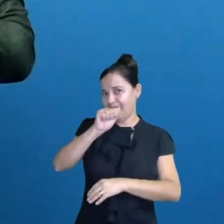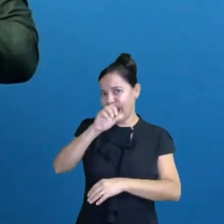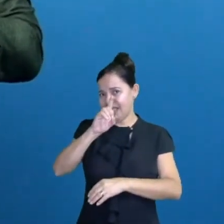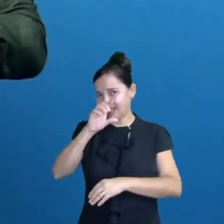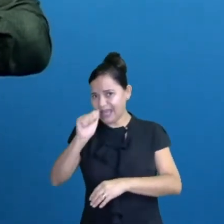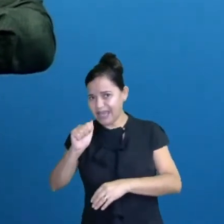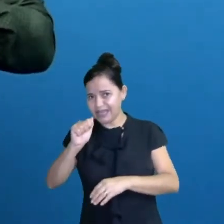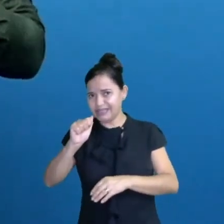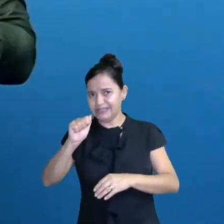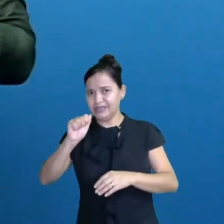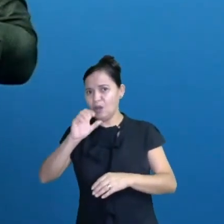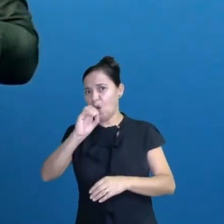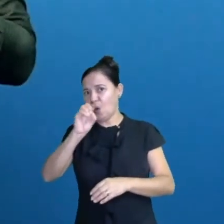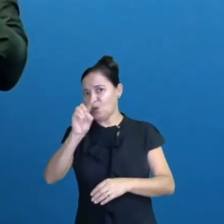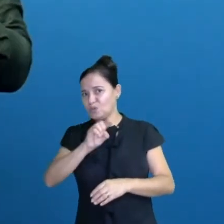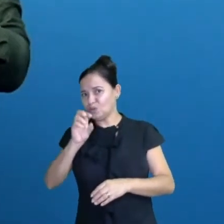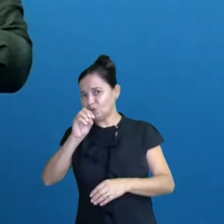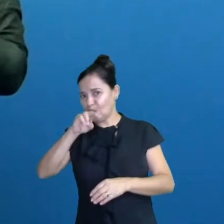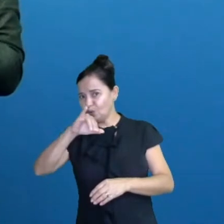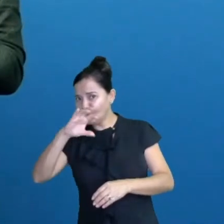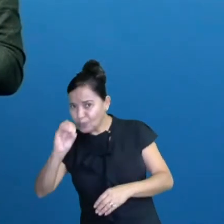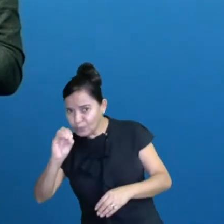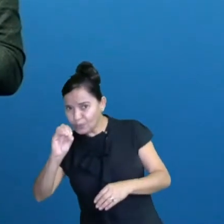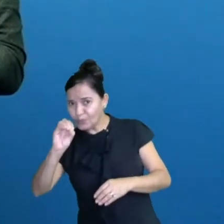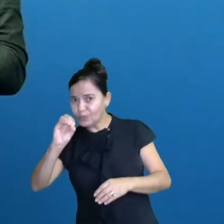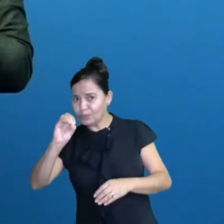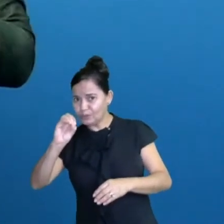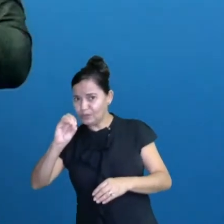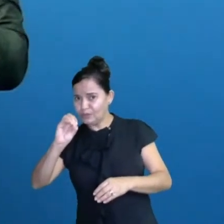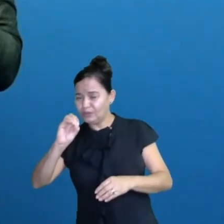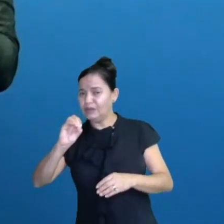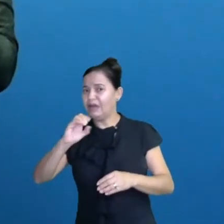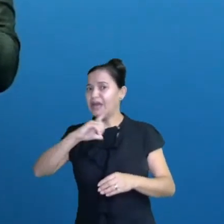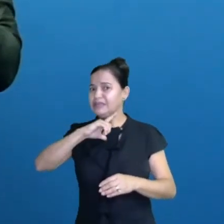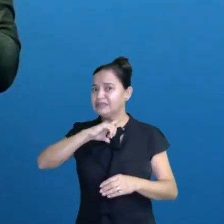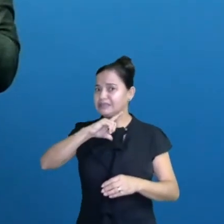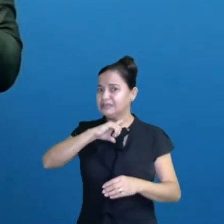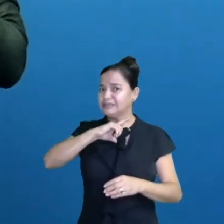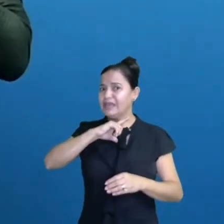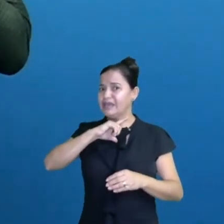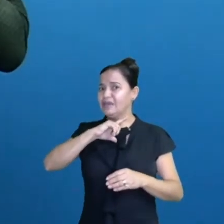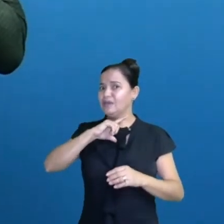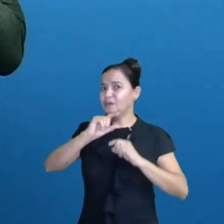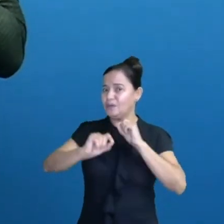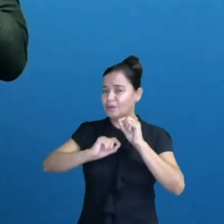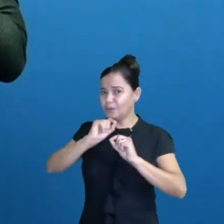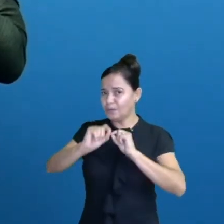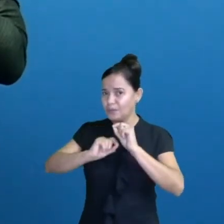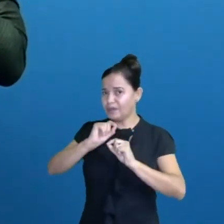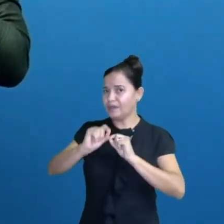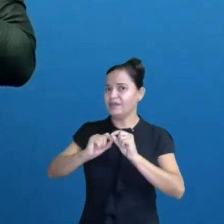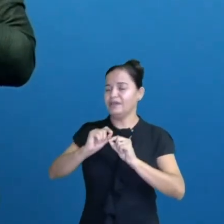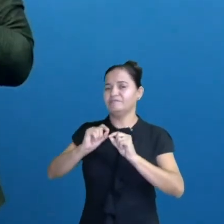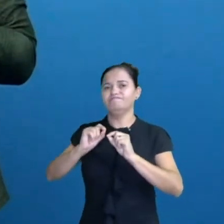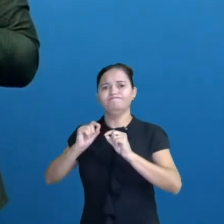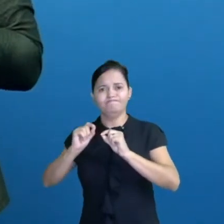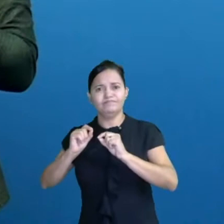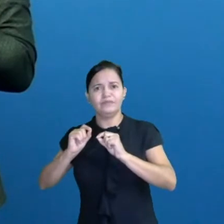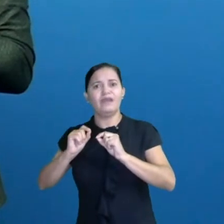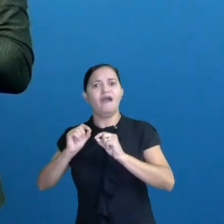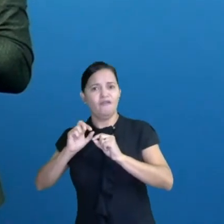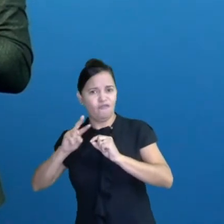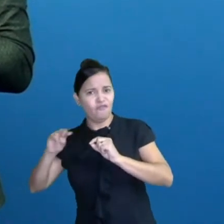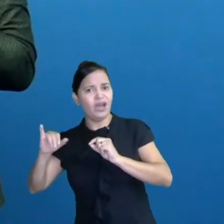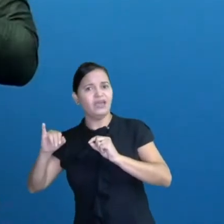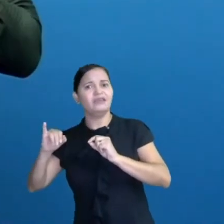mas elas otimizam o problema do efeito estufa. E elas têm sim implicações que a longo prazo vão